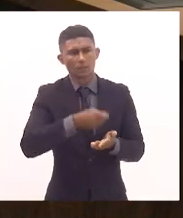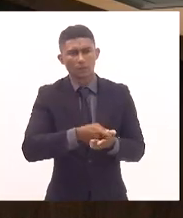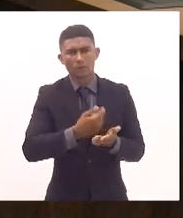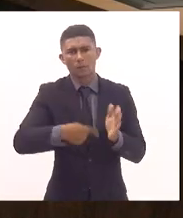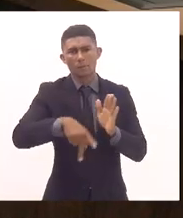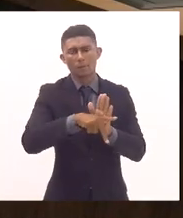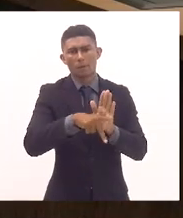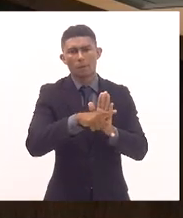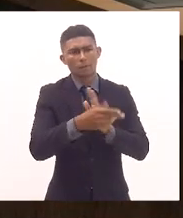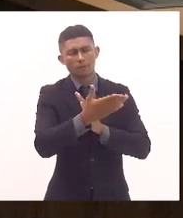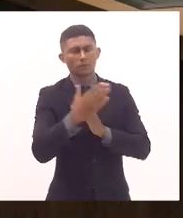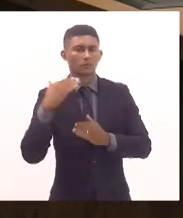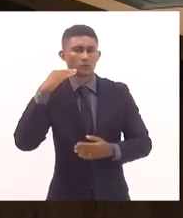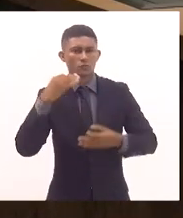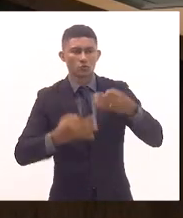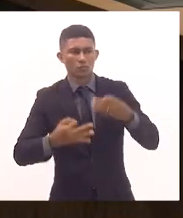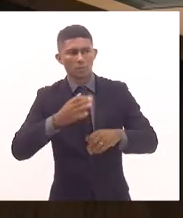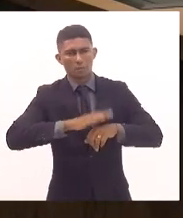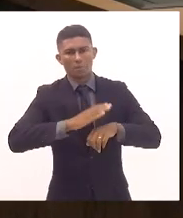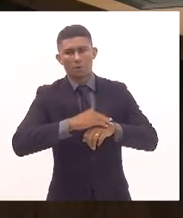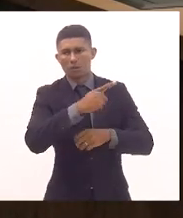juiz de execução.